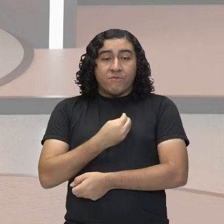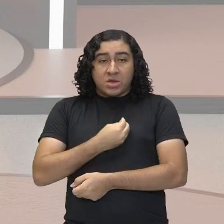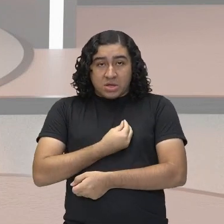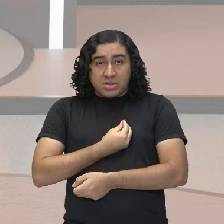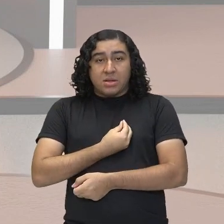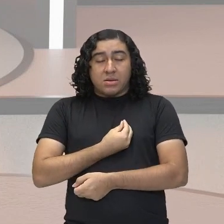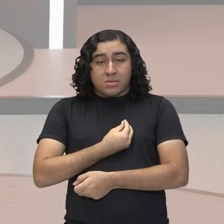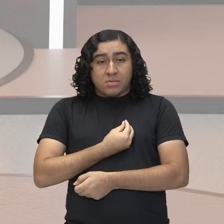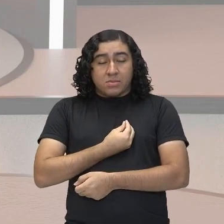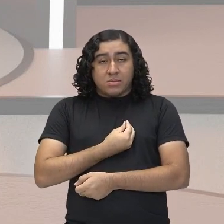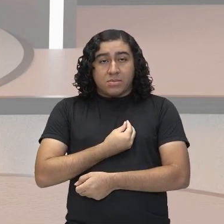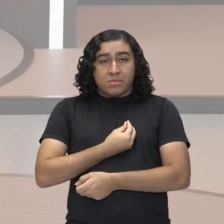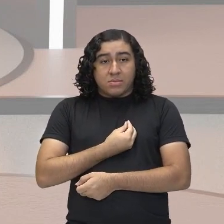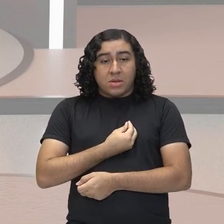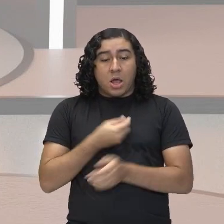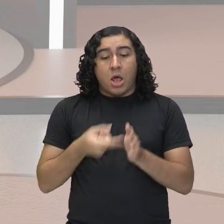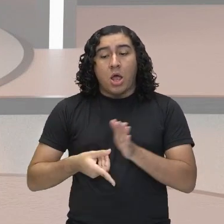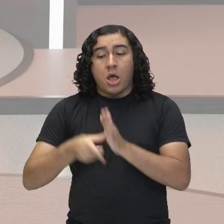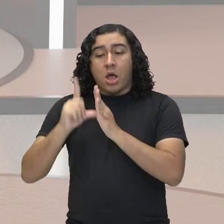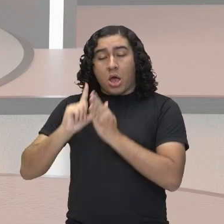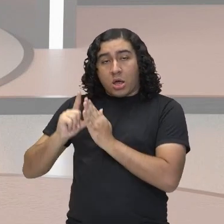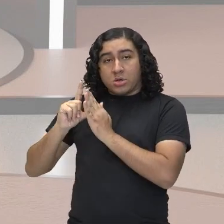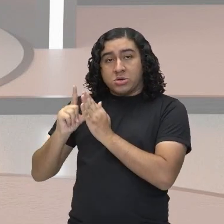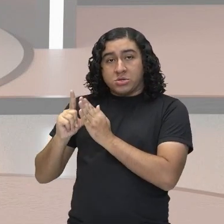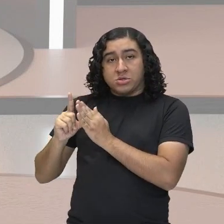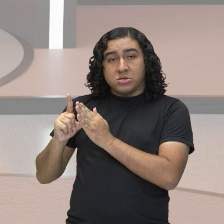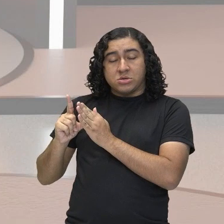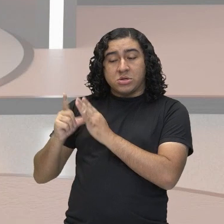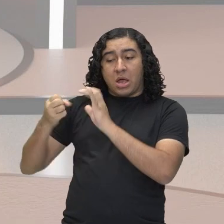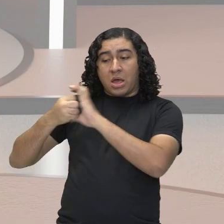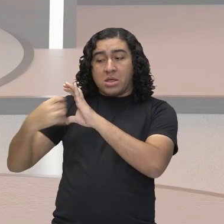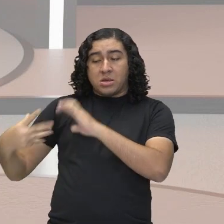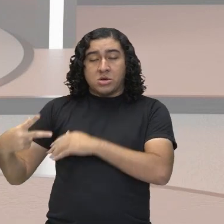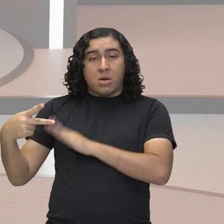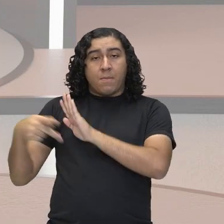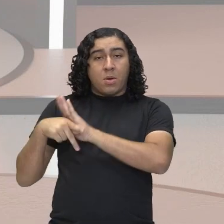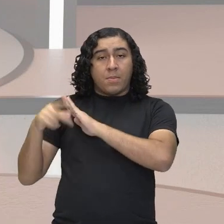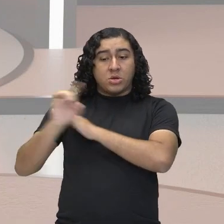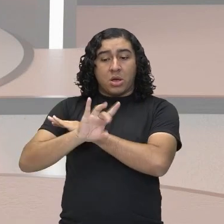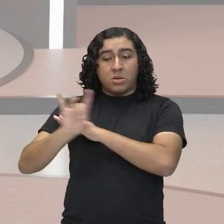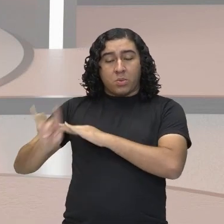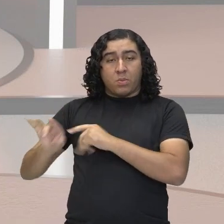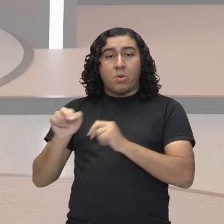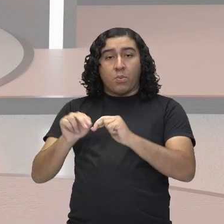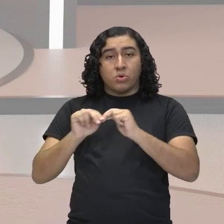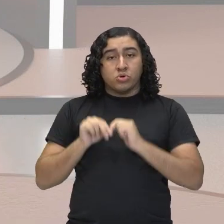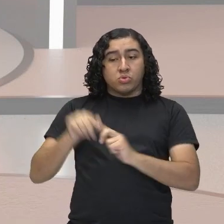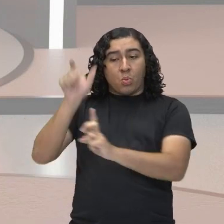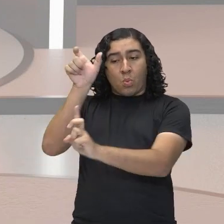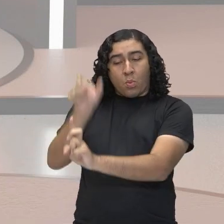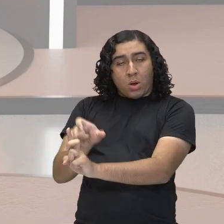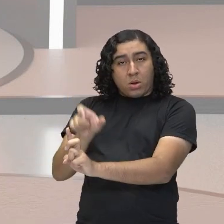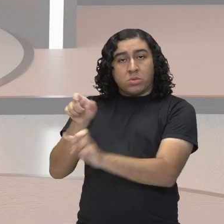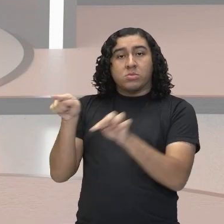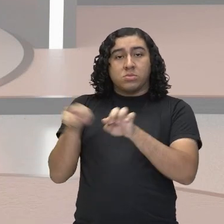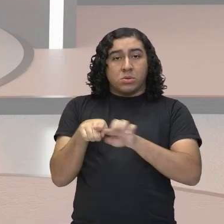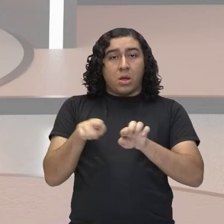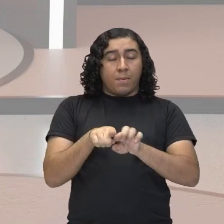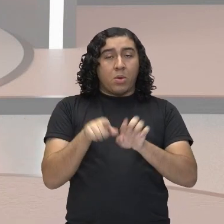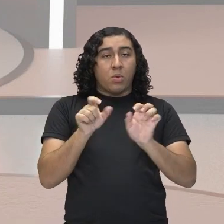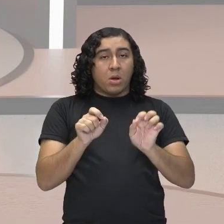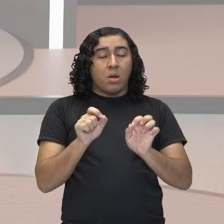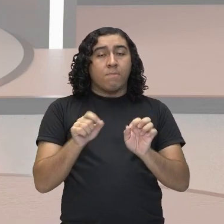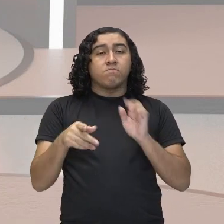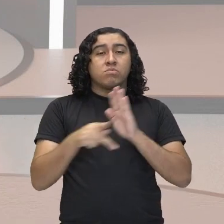vem antes da essência. Por isso que Sartre vai falar do ser em si e do ser para